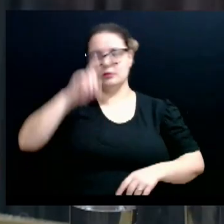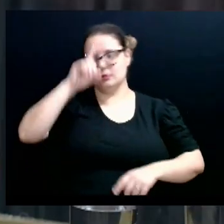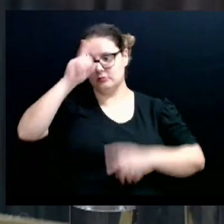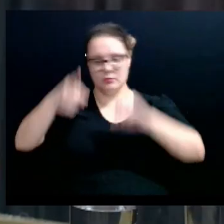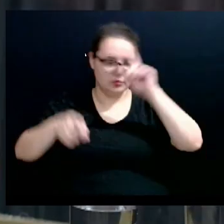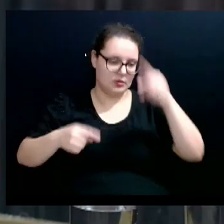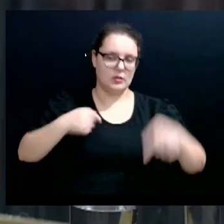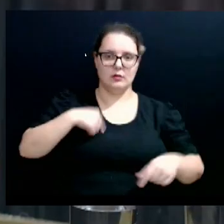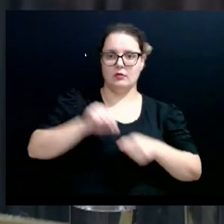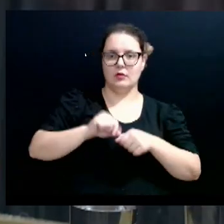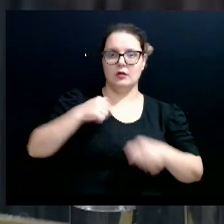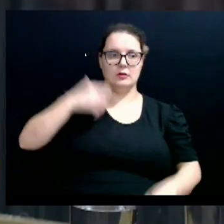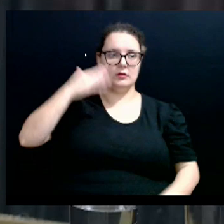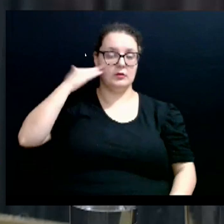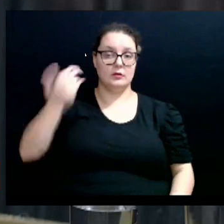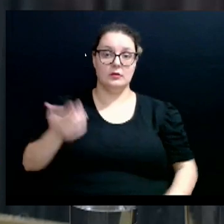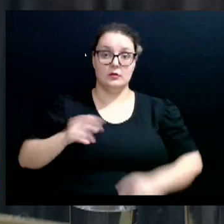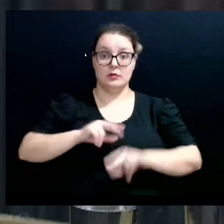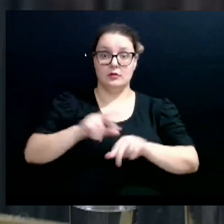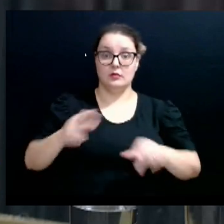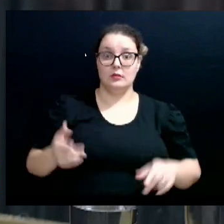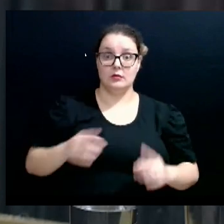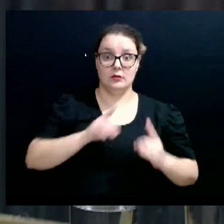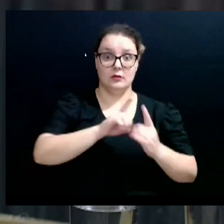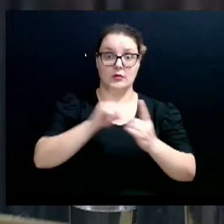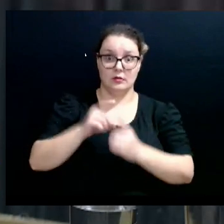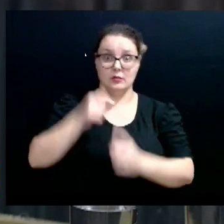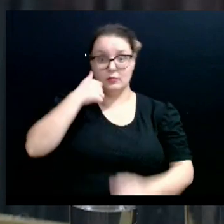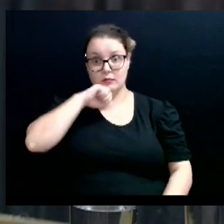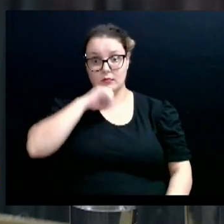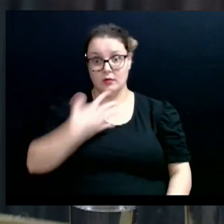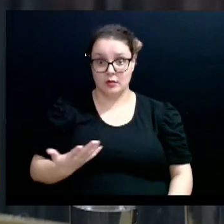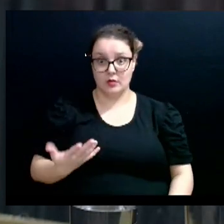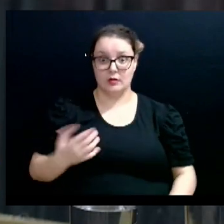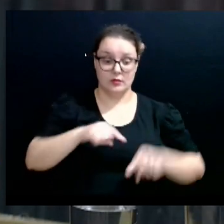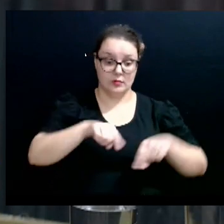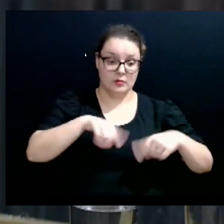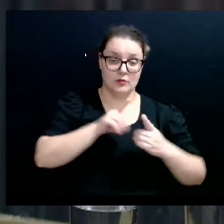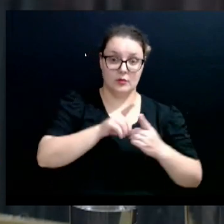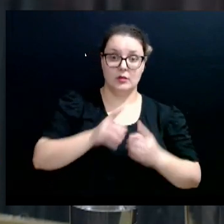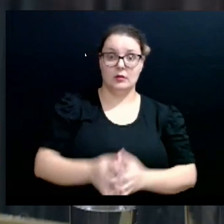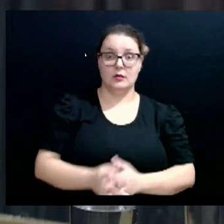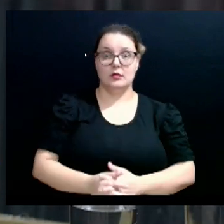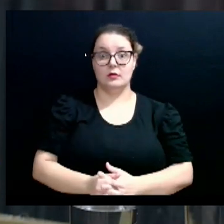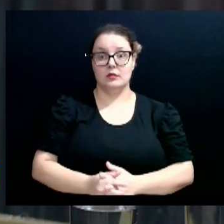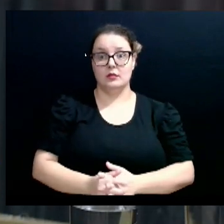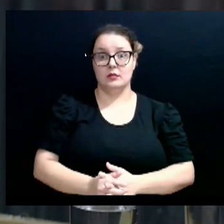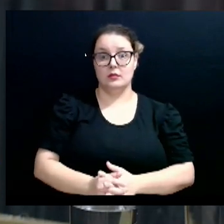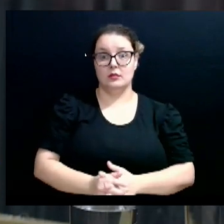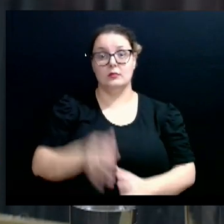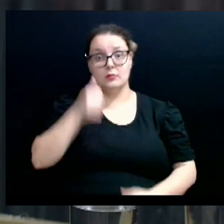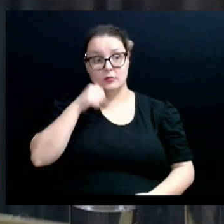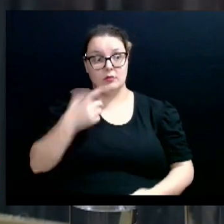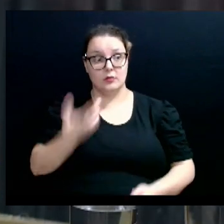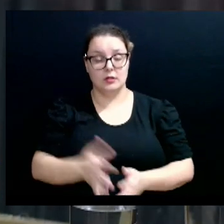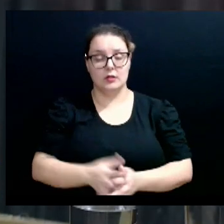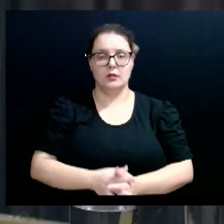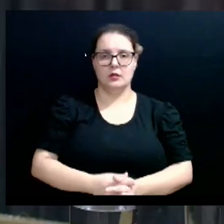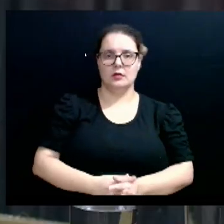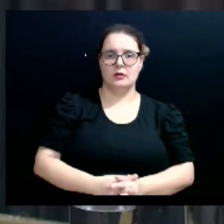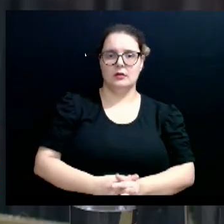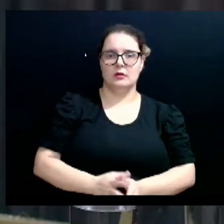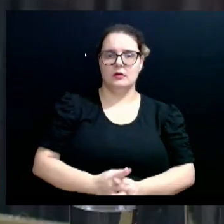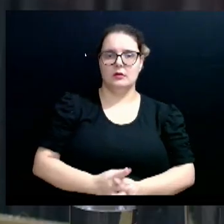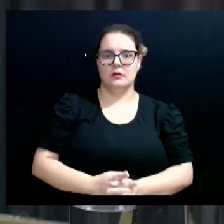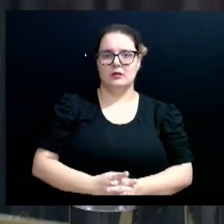tem muita, eu atendo mães no consultório, mulheres, né, que, ele faz, mas se